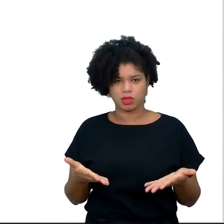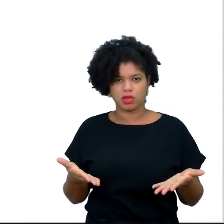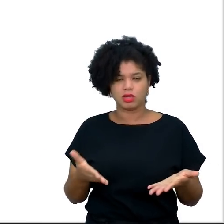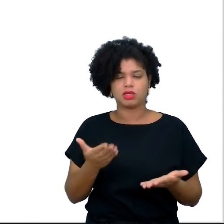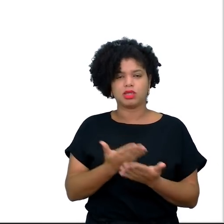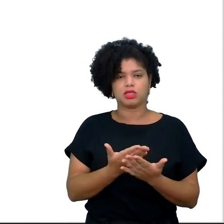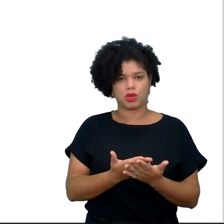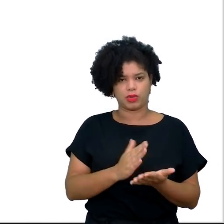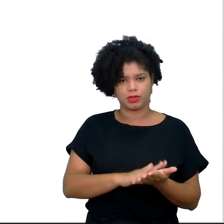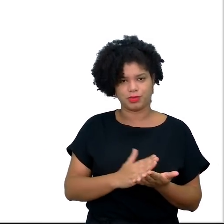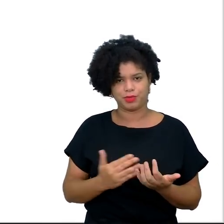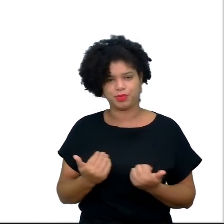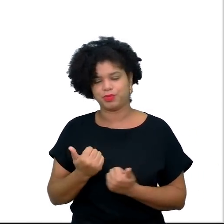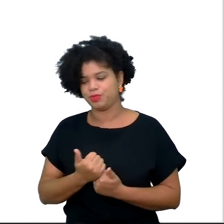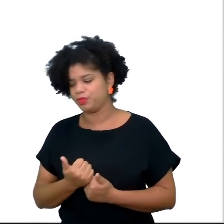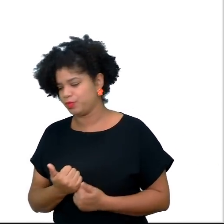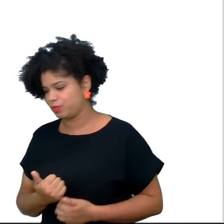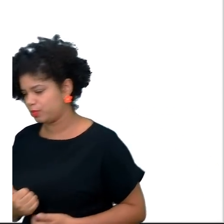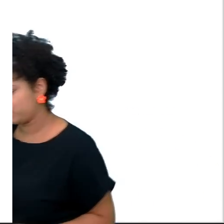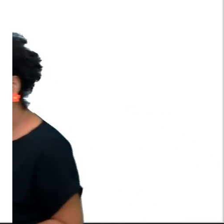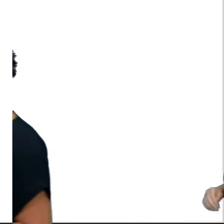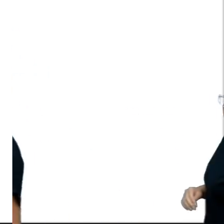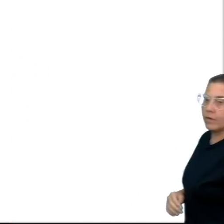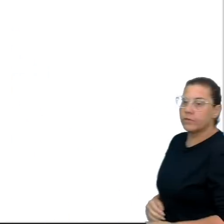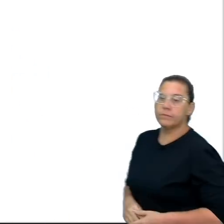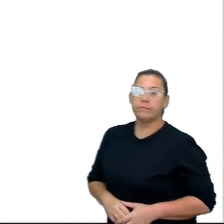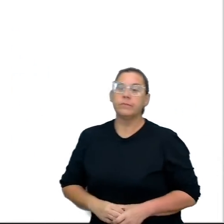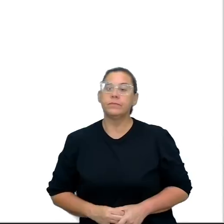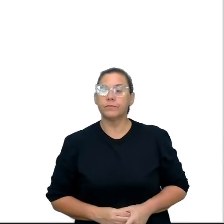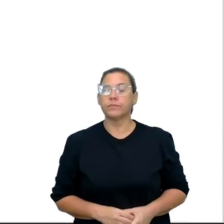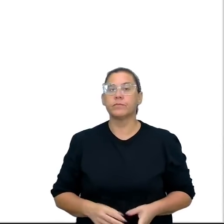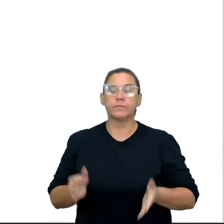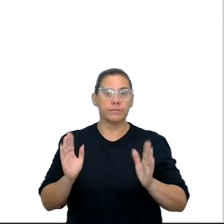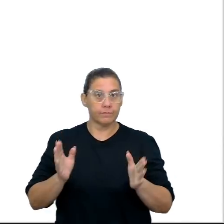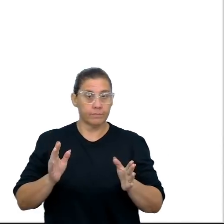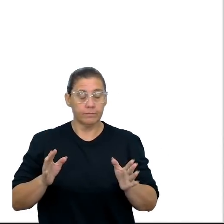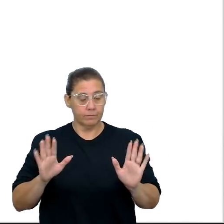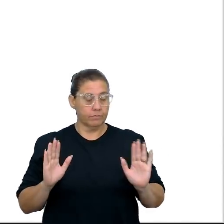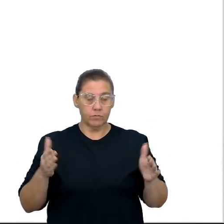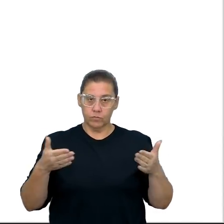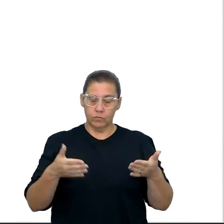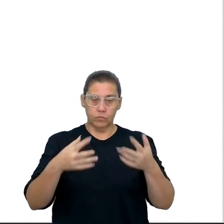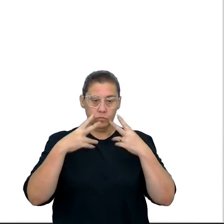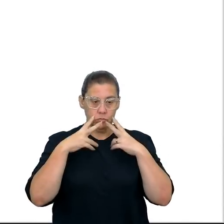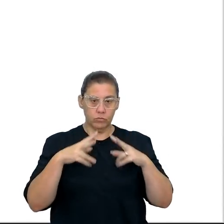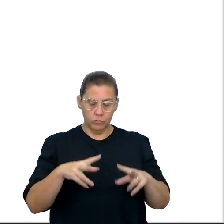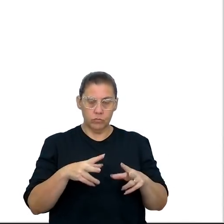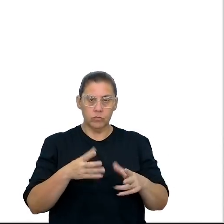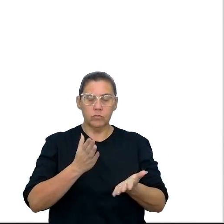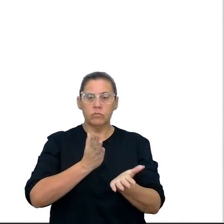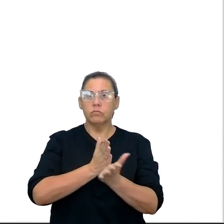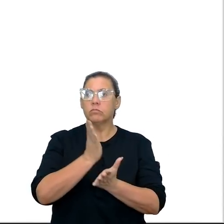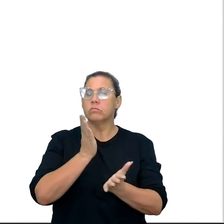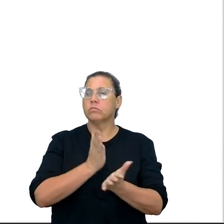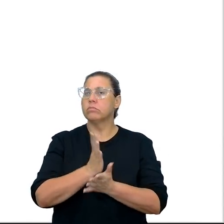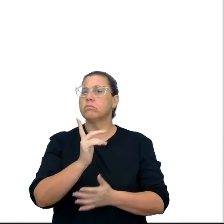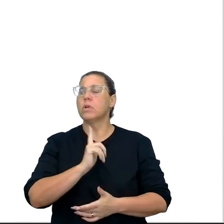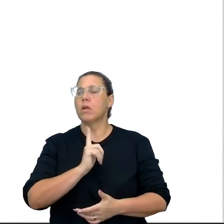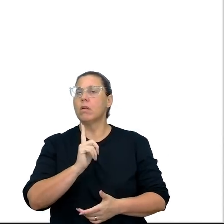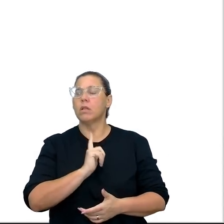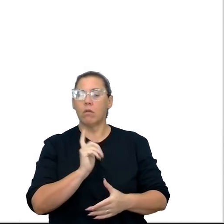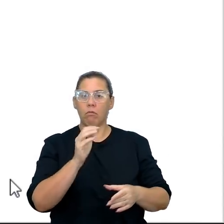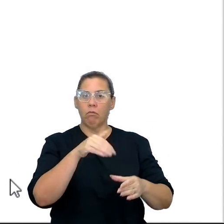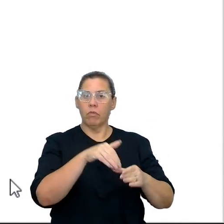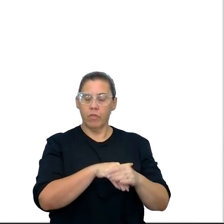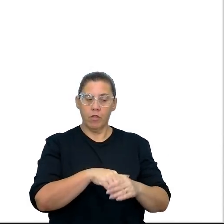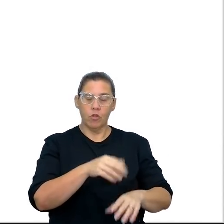dessas aulas. Tá? Então, sempre olhar para os encaminhamentos que há